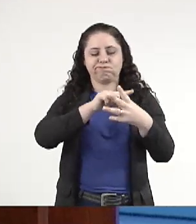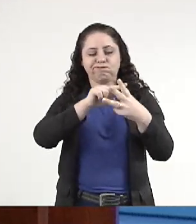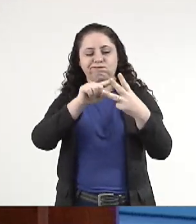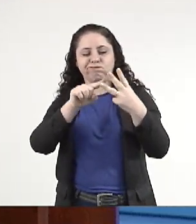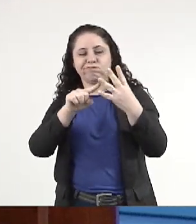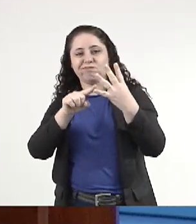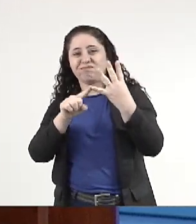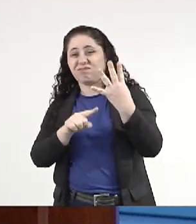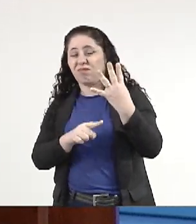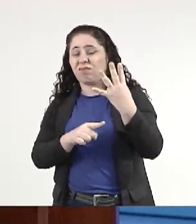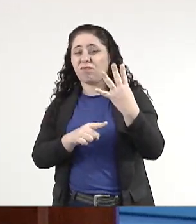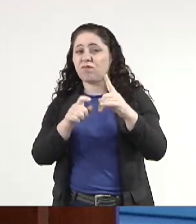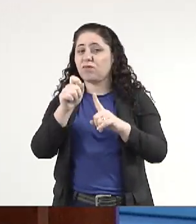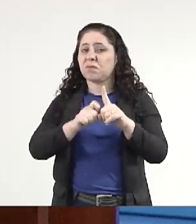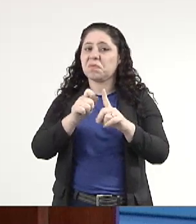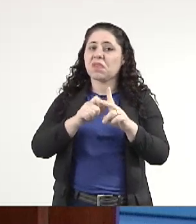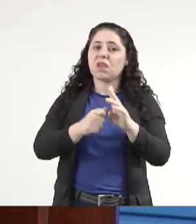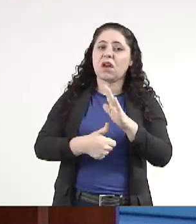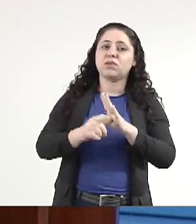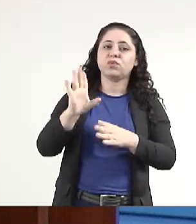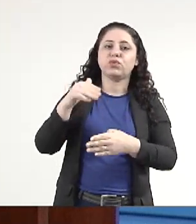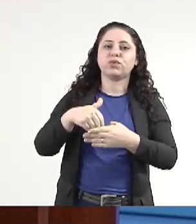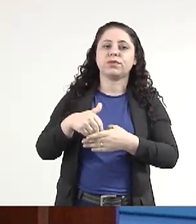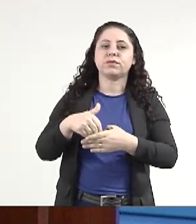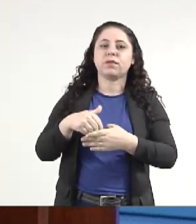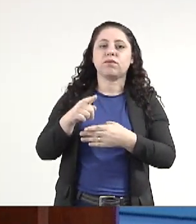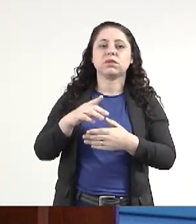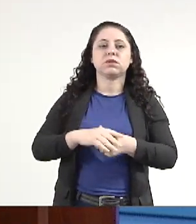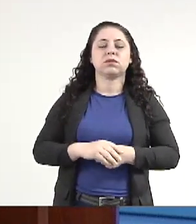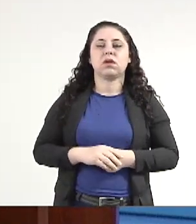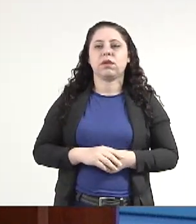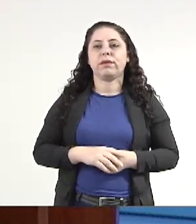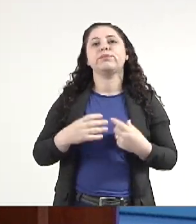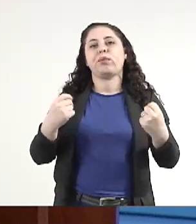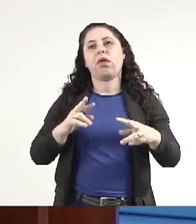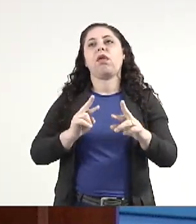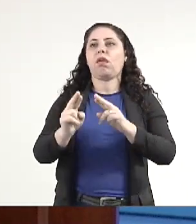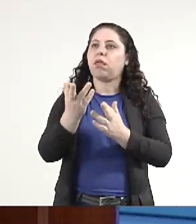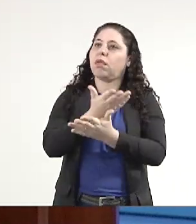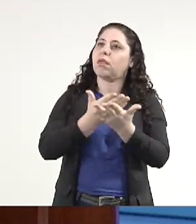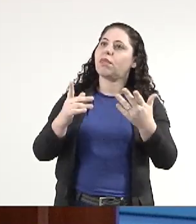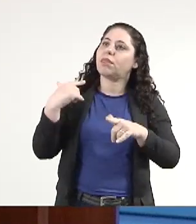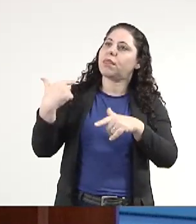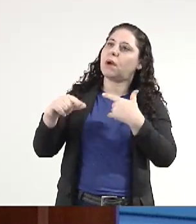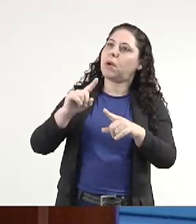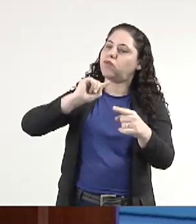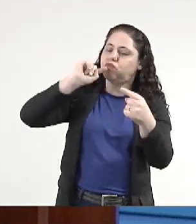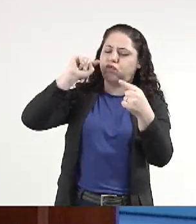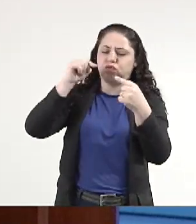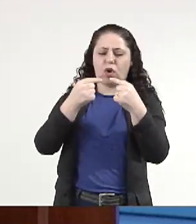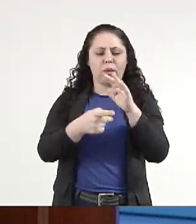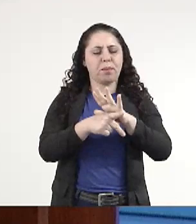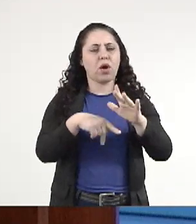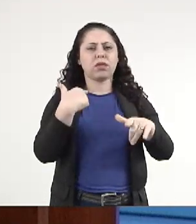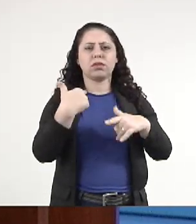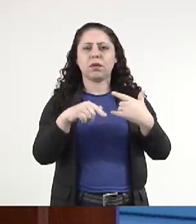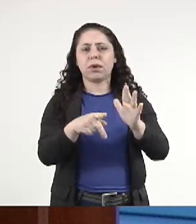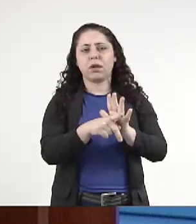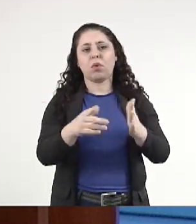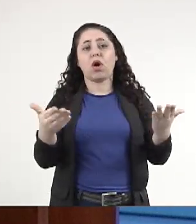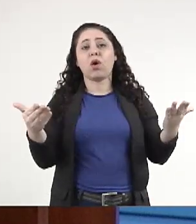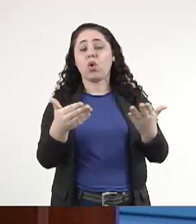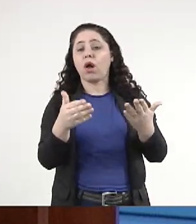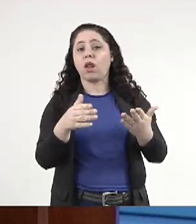4 meses que antecede o processo eleitoral, você se envolve diretamente, o foco da sua atuação